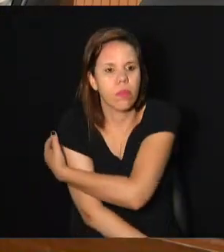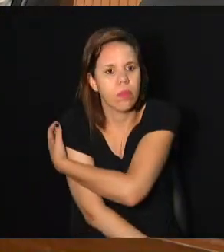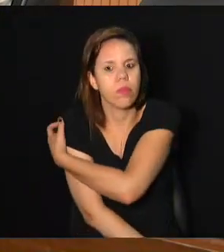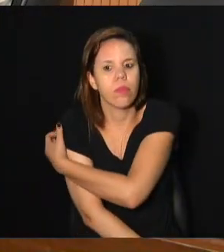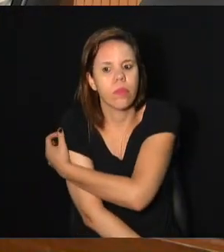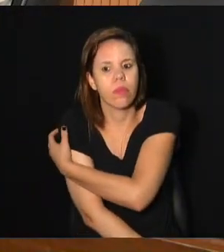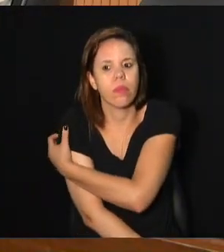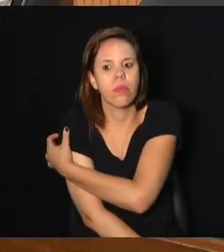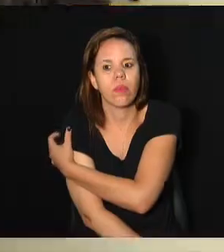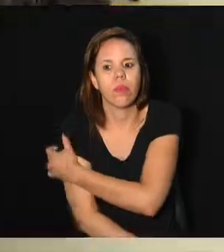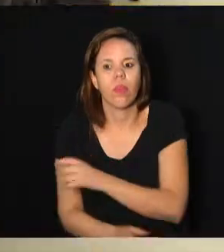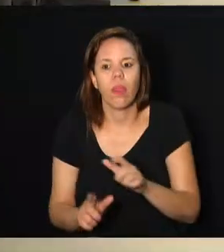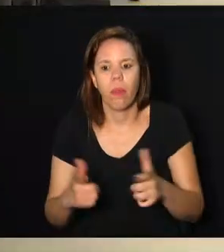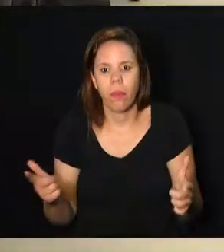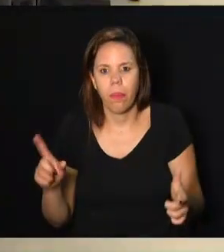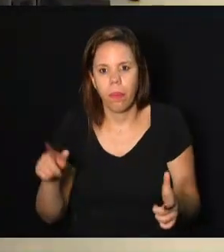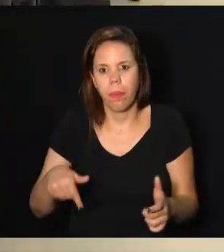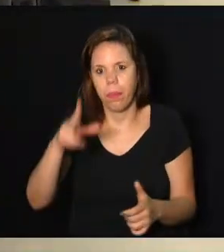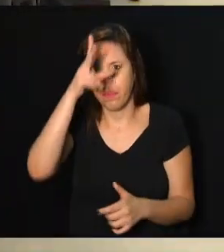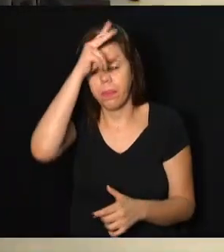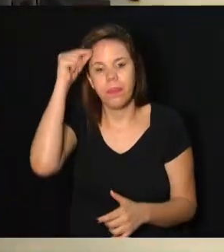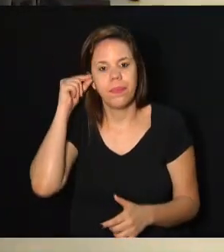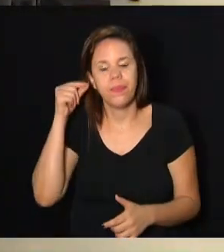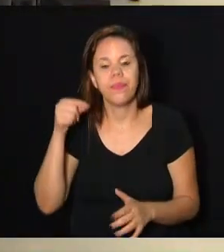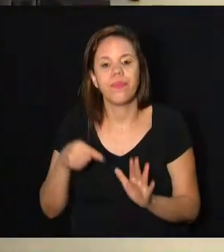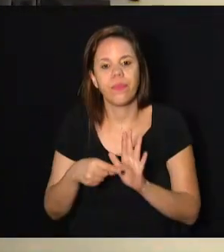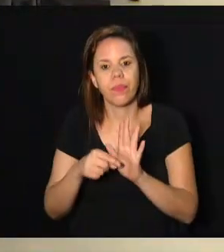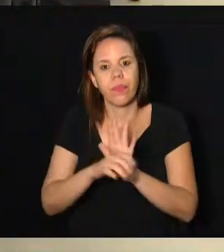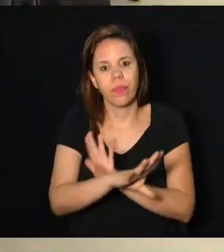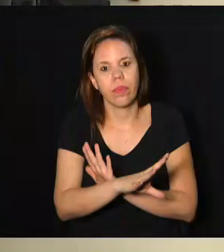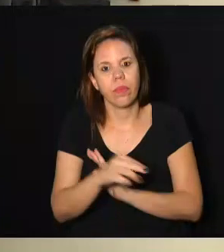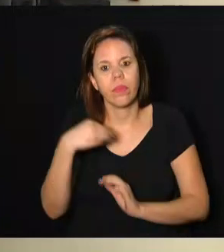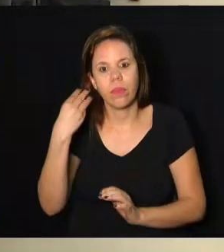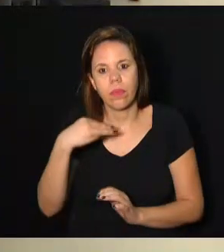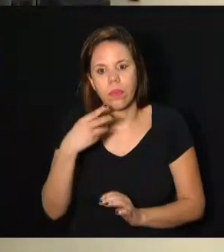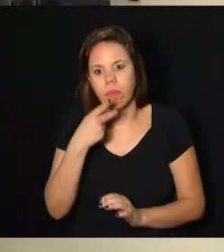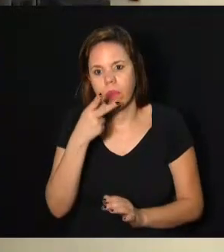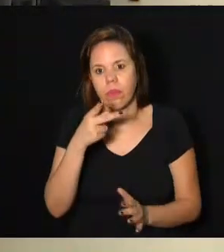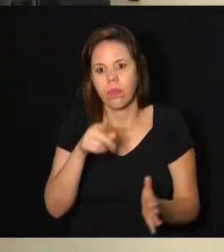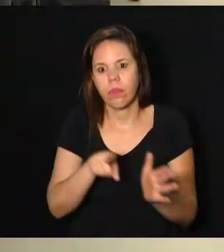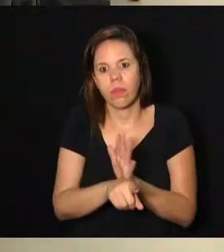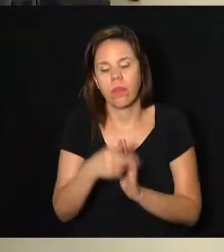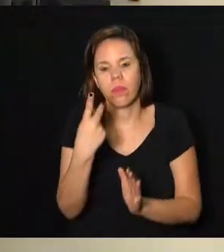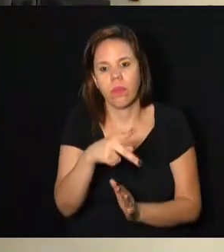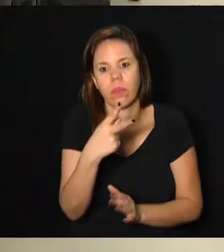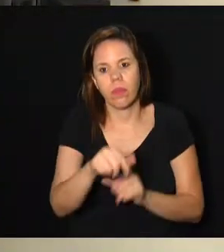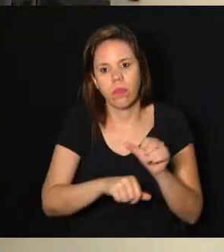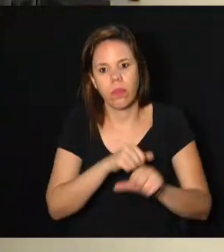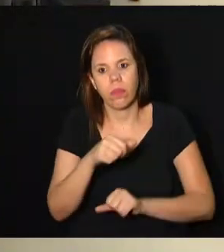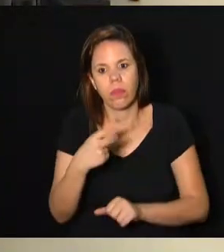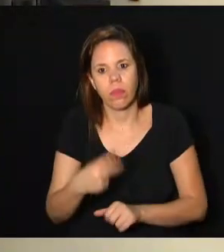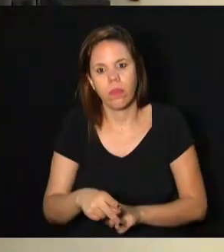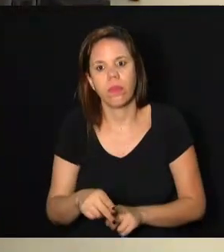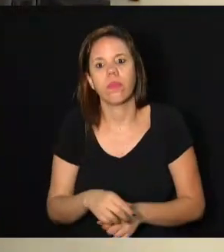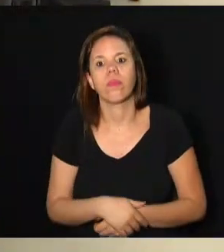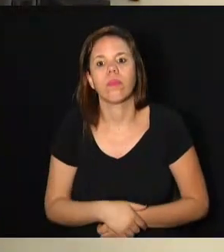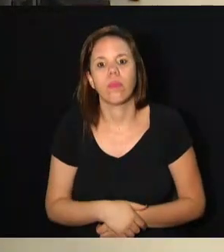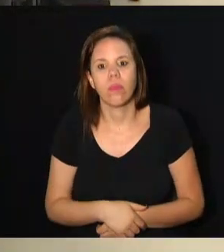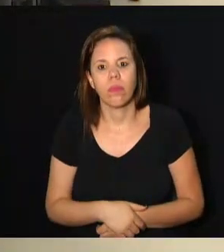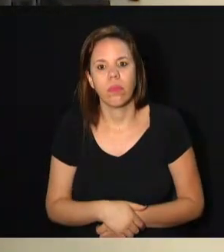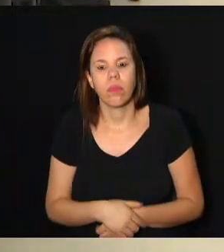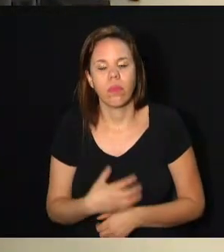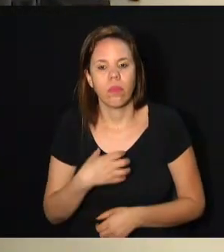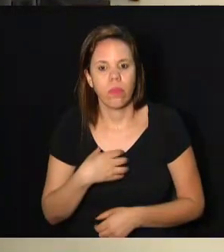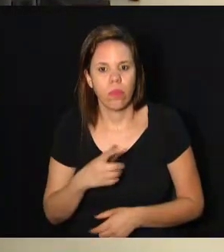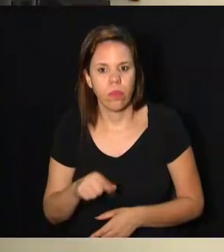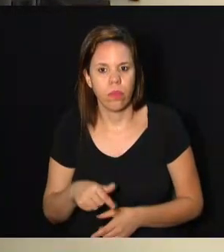da maioria é o prefeito que indica lá, como a Mariana foi feliz na posição dela. Tá, então está mudando, está mudando a forma de... Ela